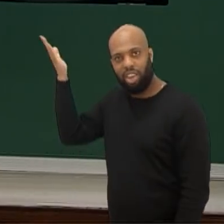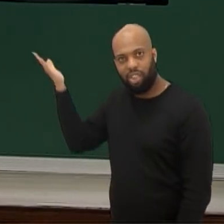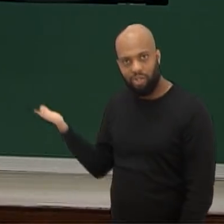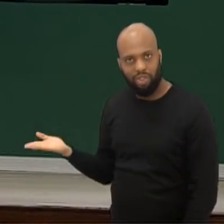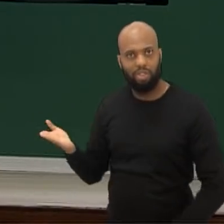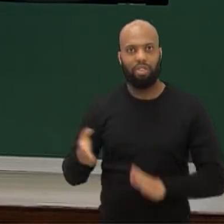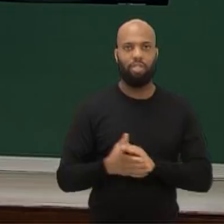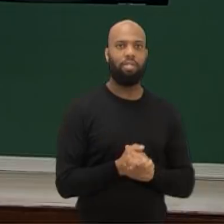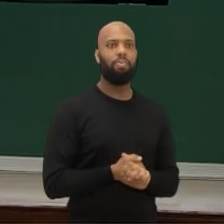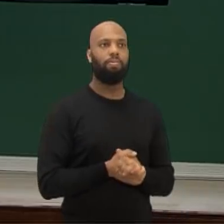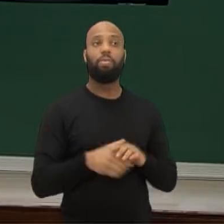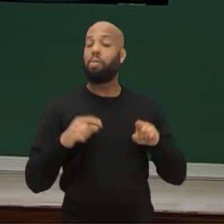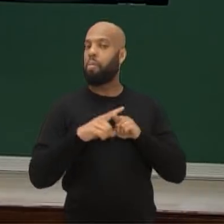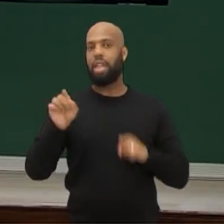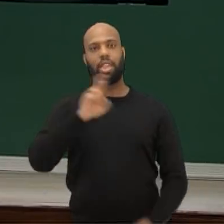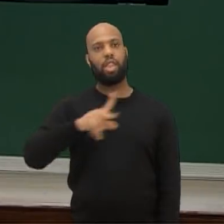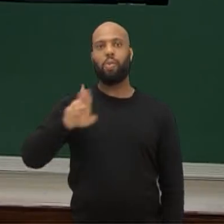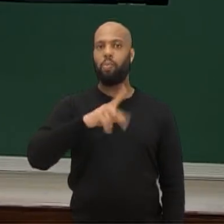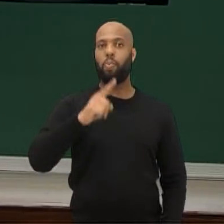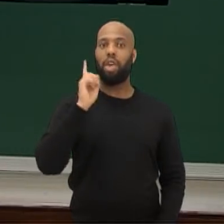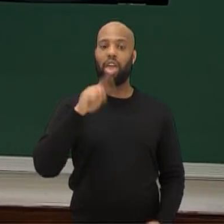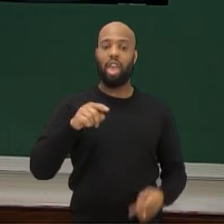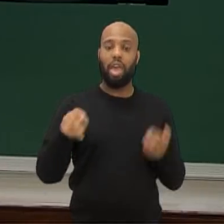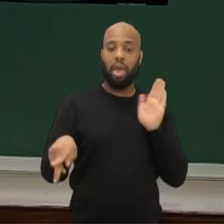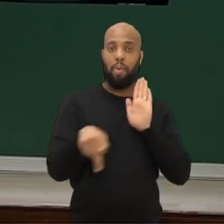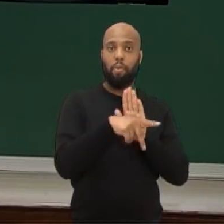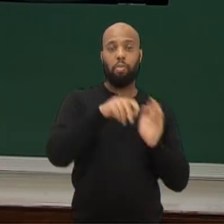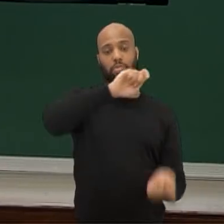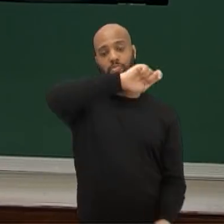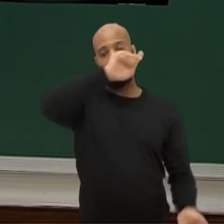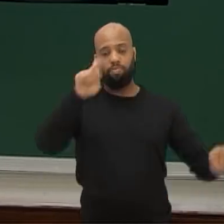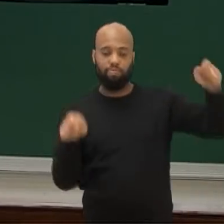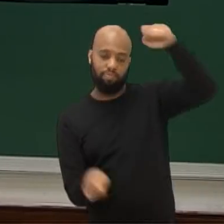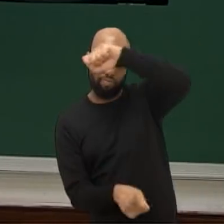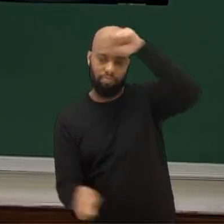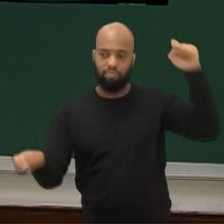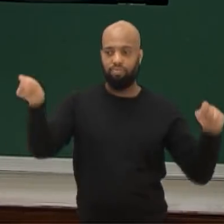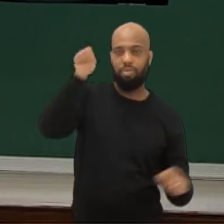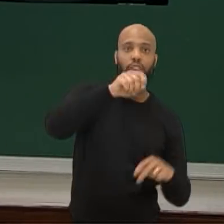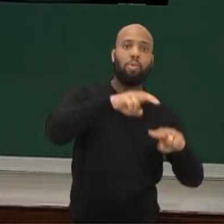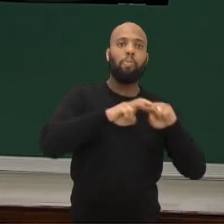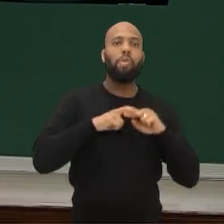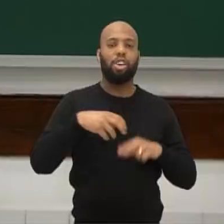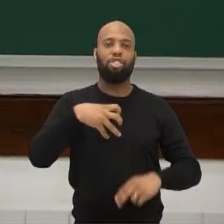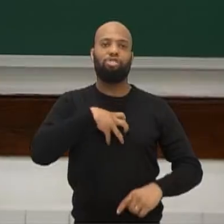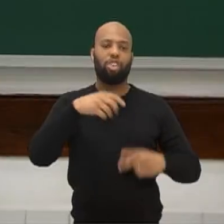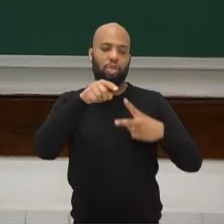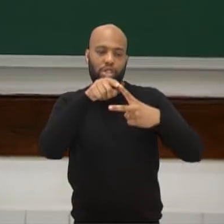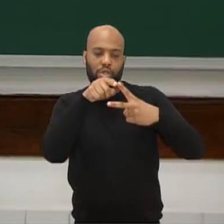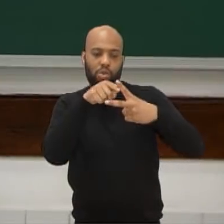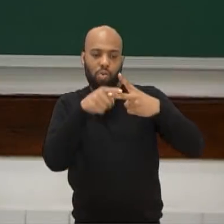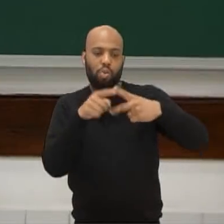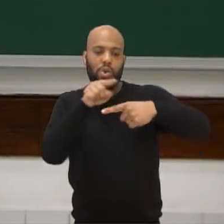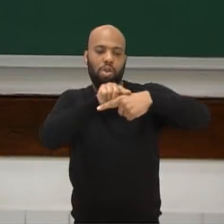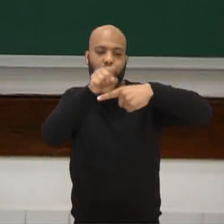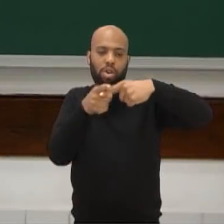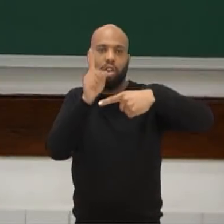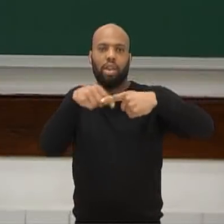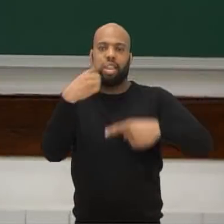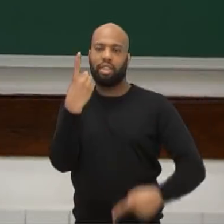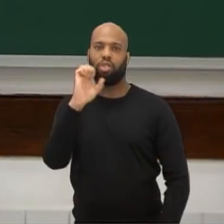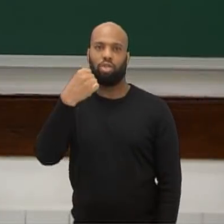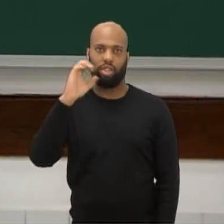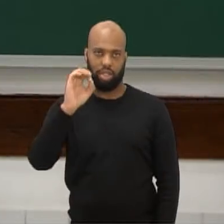refletida, mas não está sendo refletida e sim rotacionada por conta do ângulo de 180 graus.